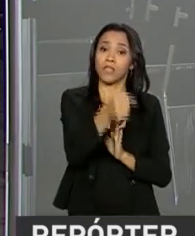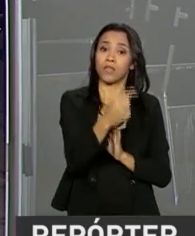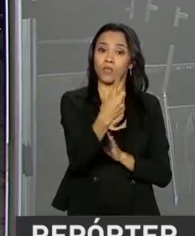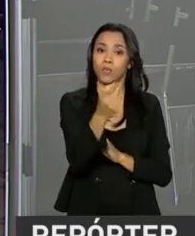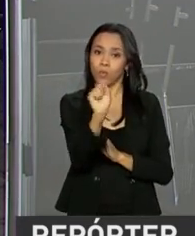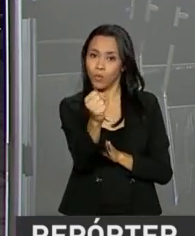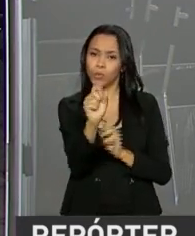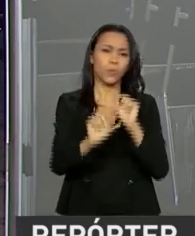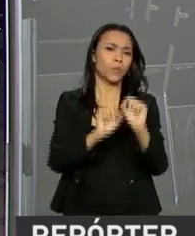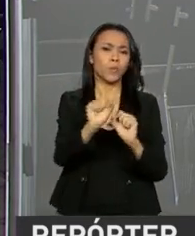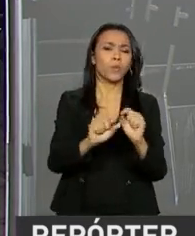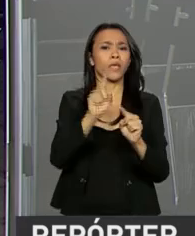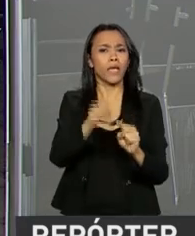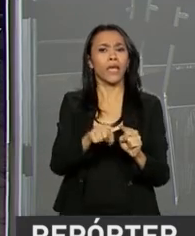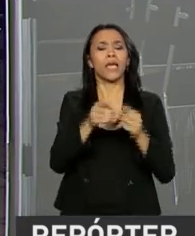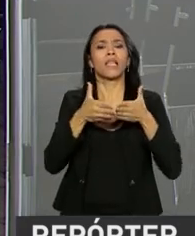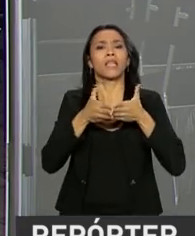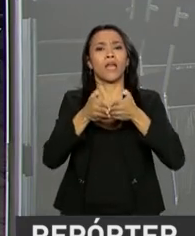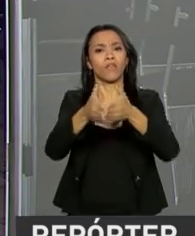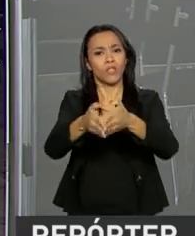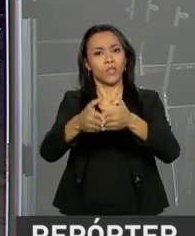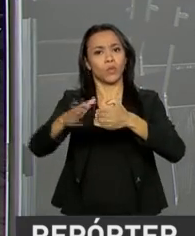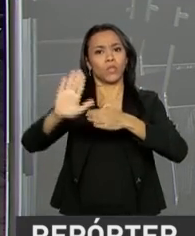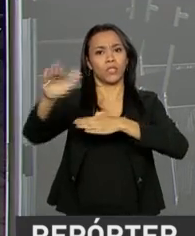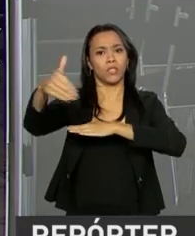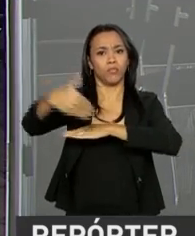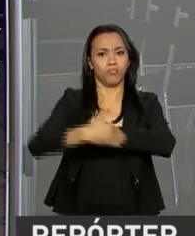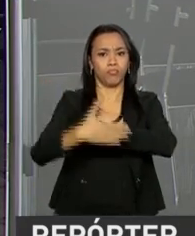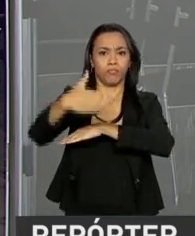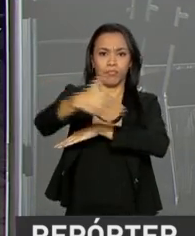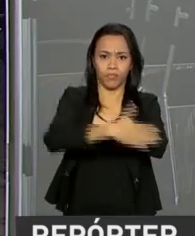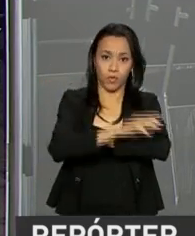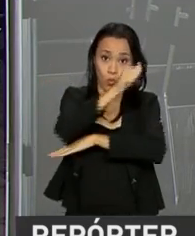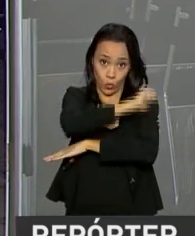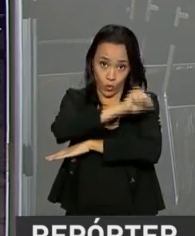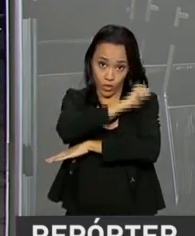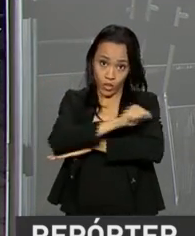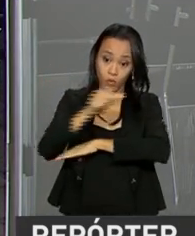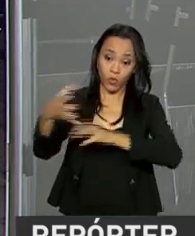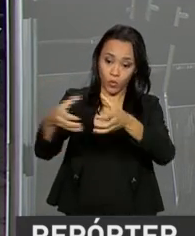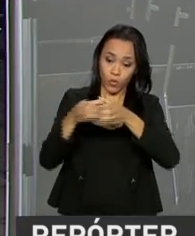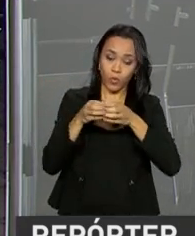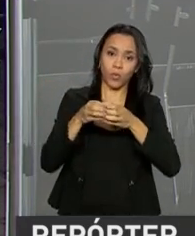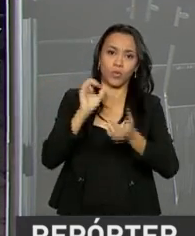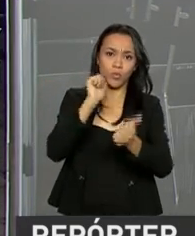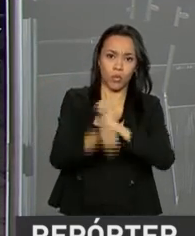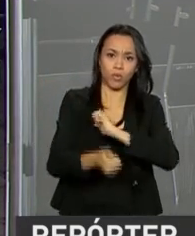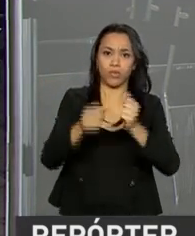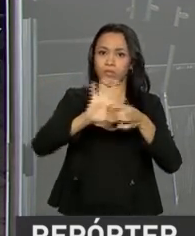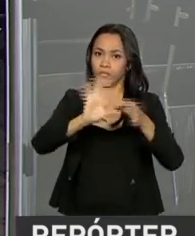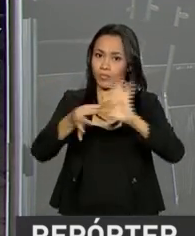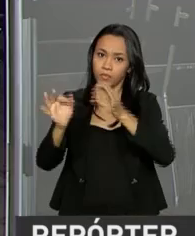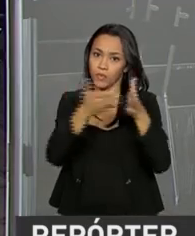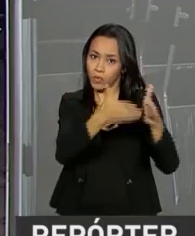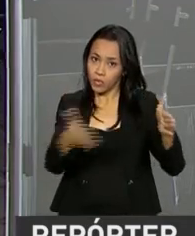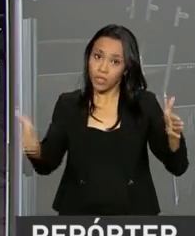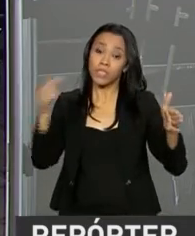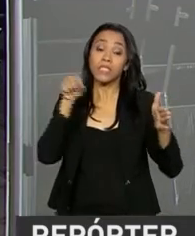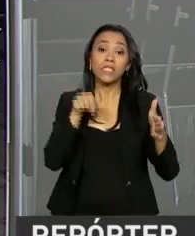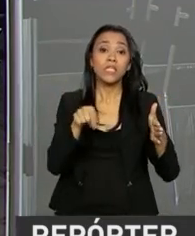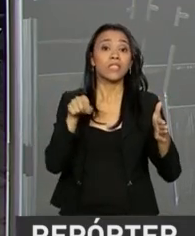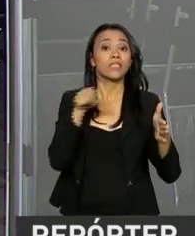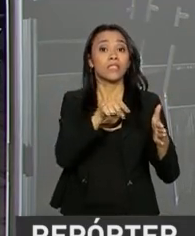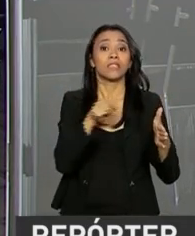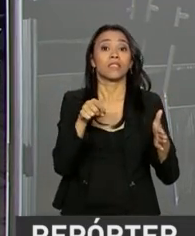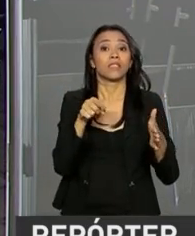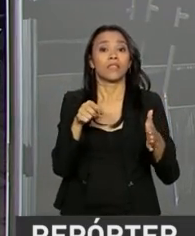isenta navios que atracaram no porto do rio de janeiro com delegações e atletas durante os jogos olímpicos e estabelece